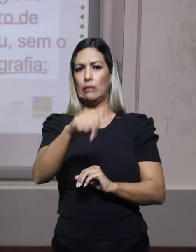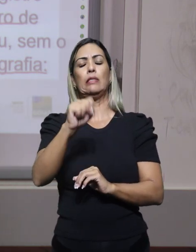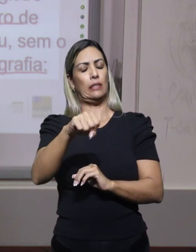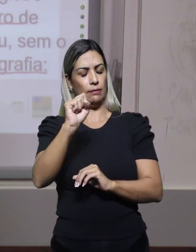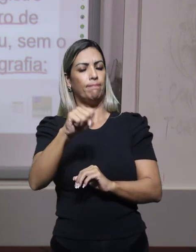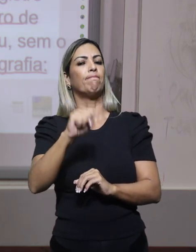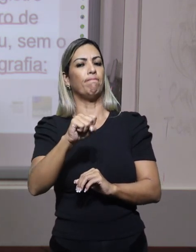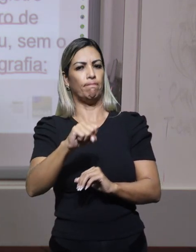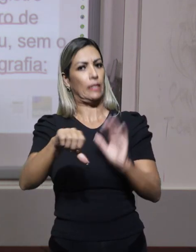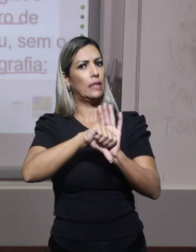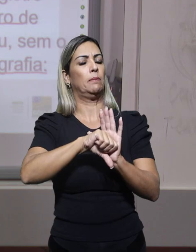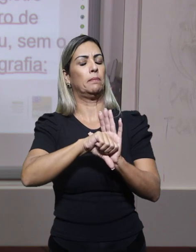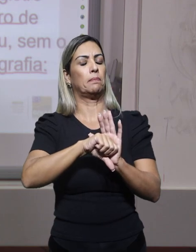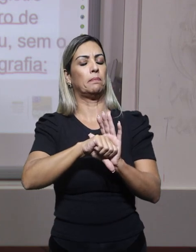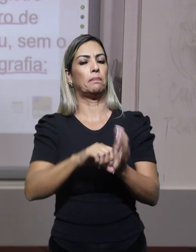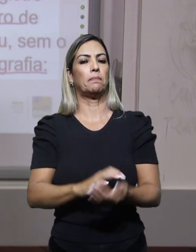Está sim.